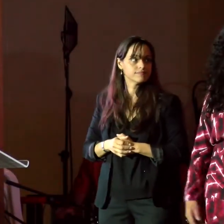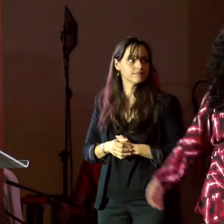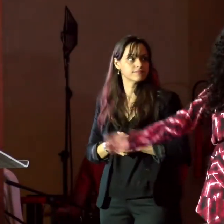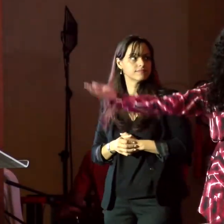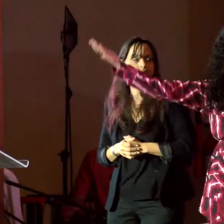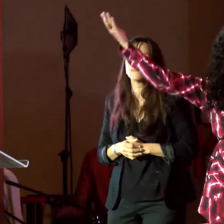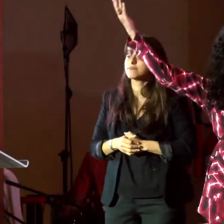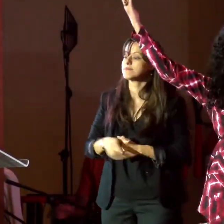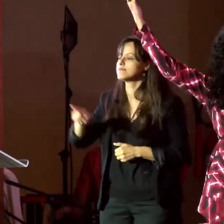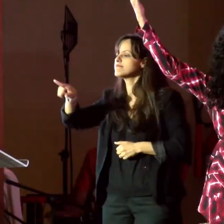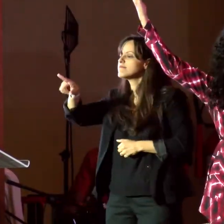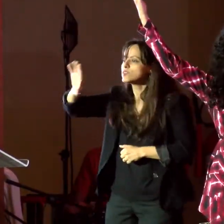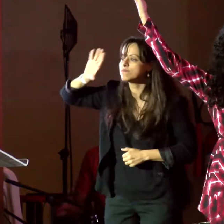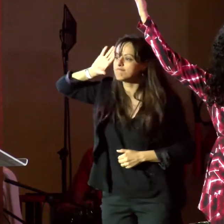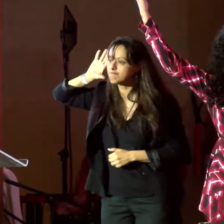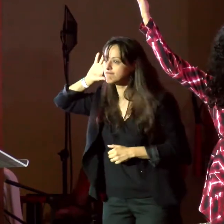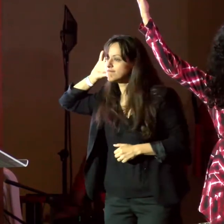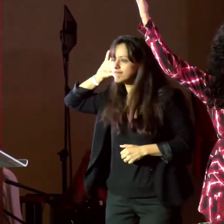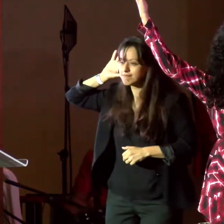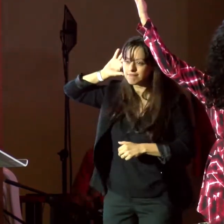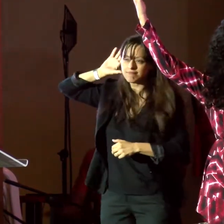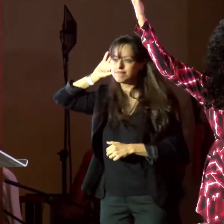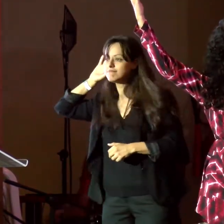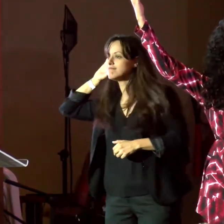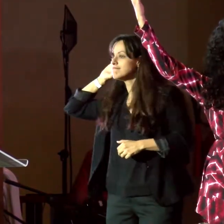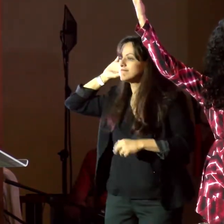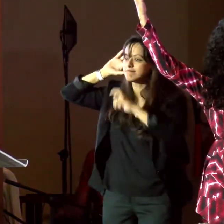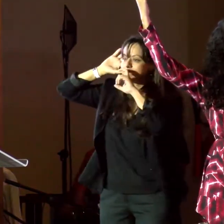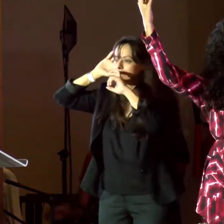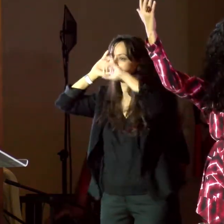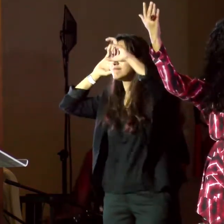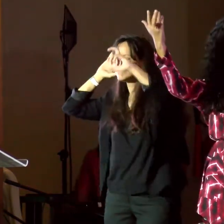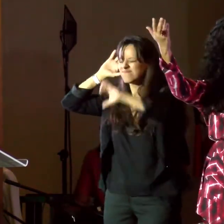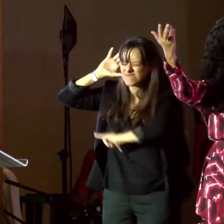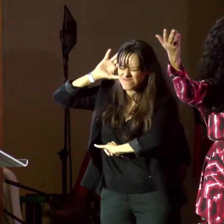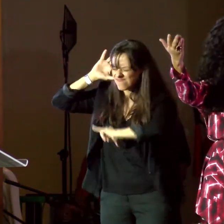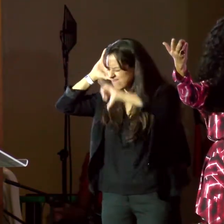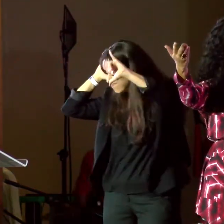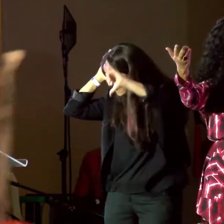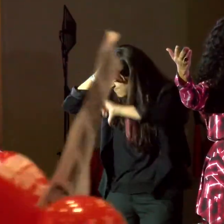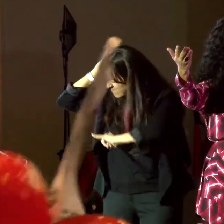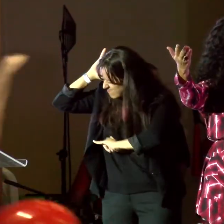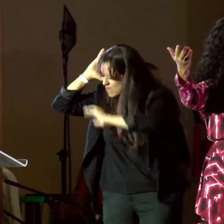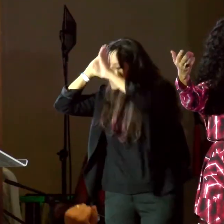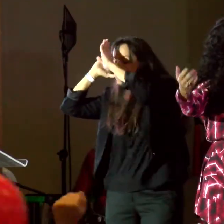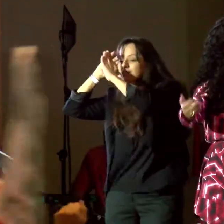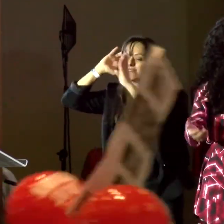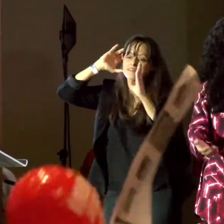Ninguém ouviu um soluçar de dor no canto do Brasil.